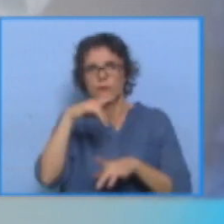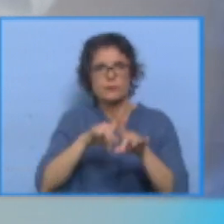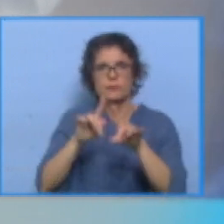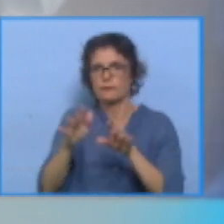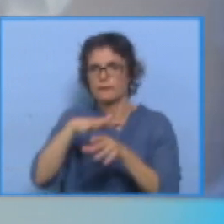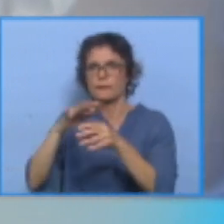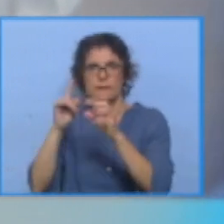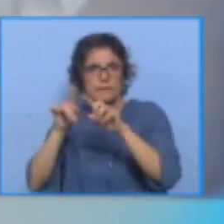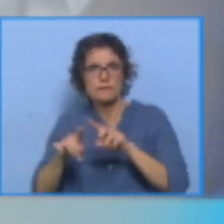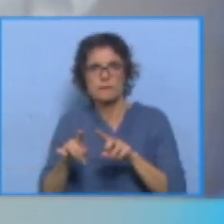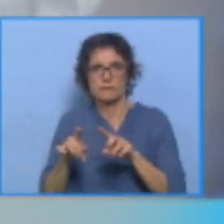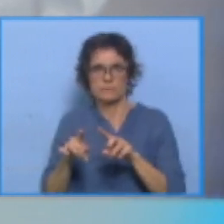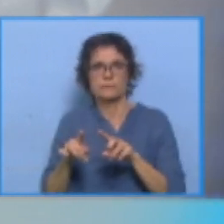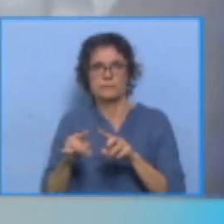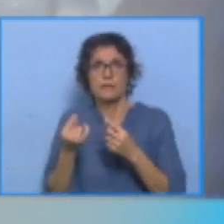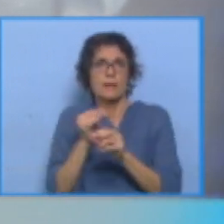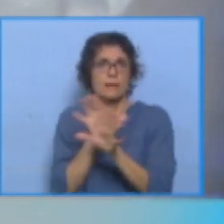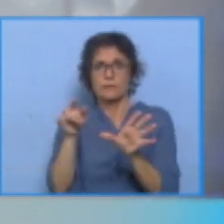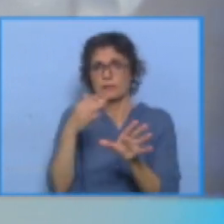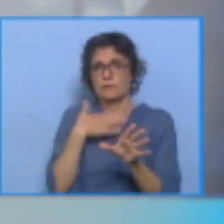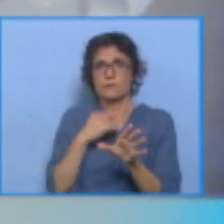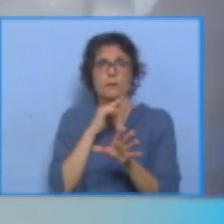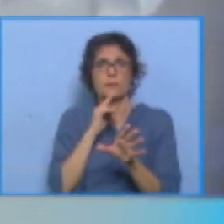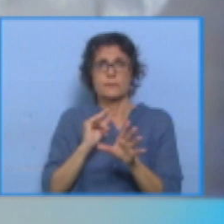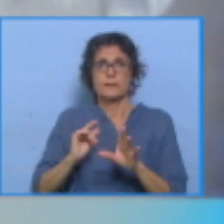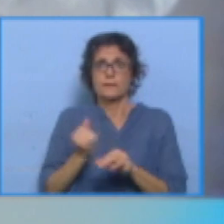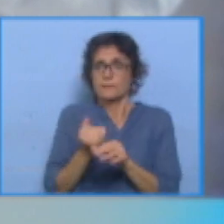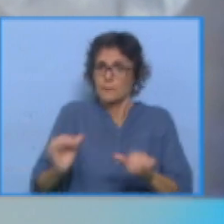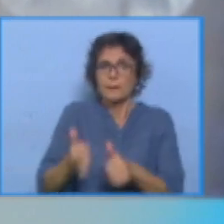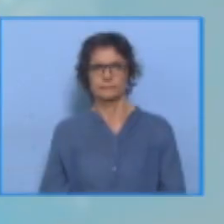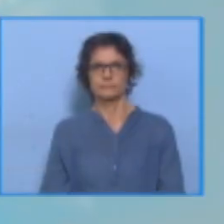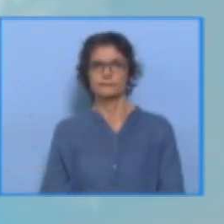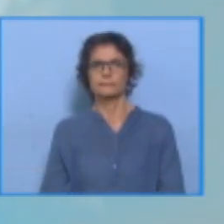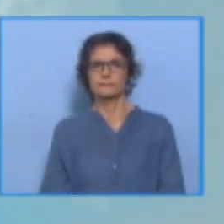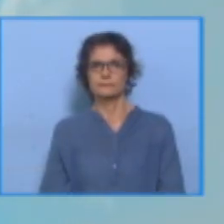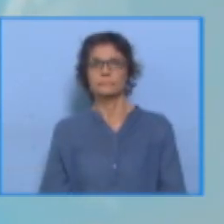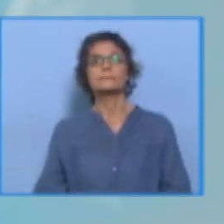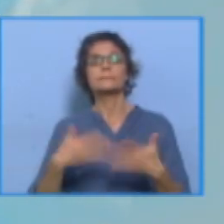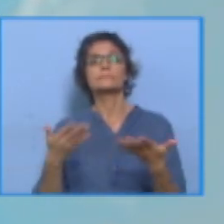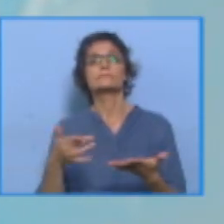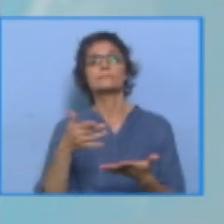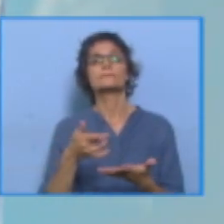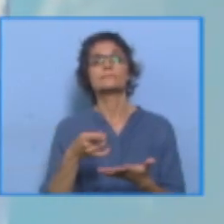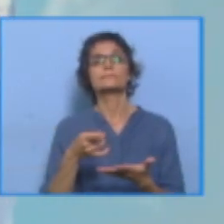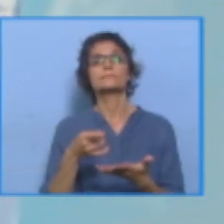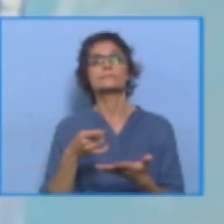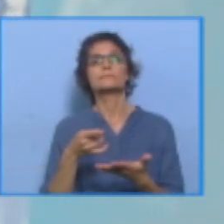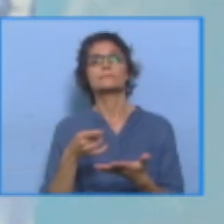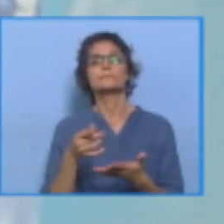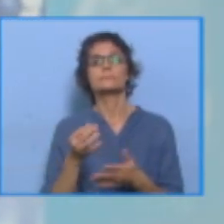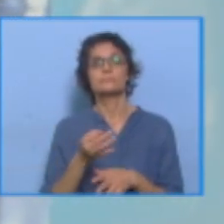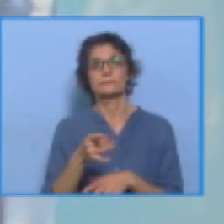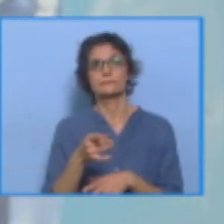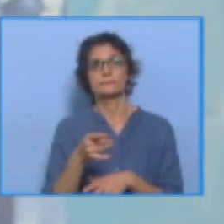realidades, acho que poderemos servir melhor ainda a Igreja, não é? Esta é também uma